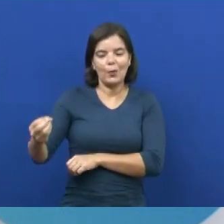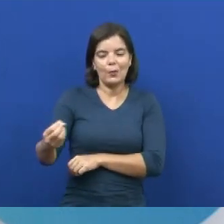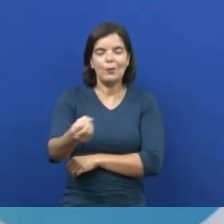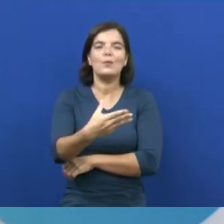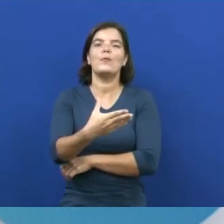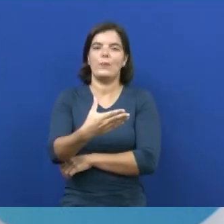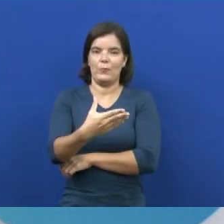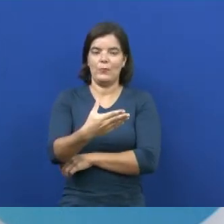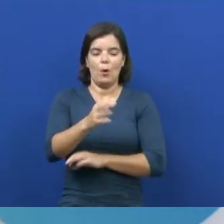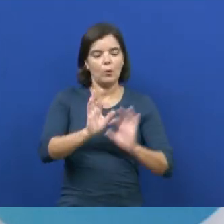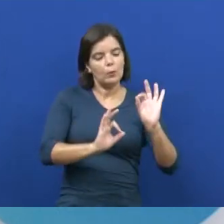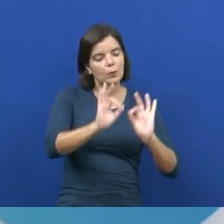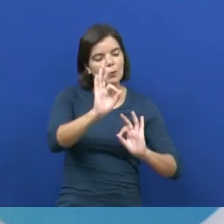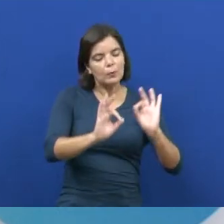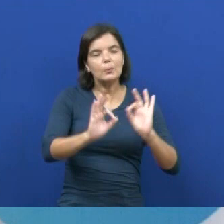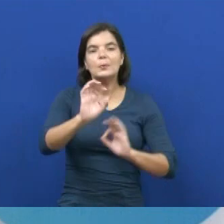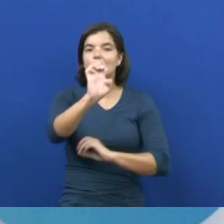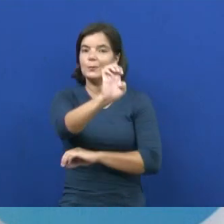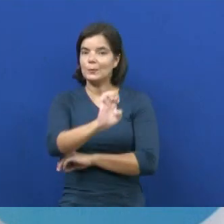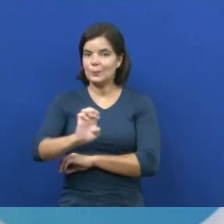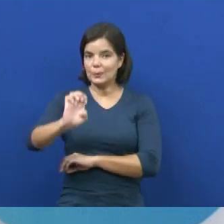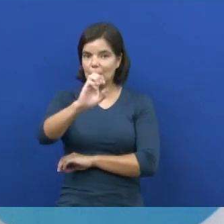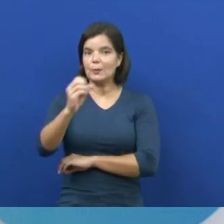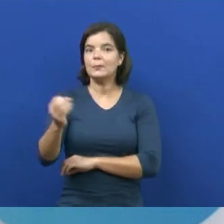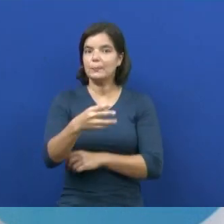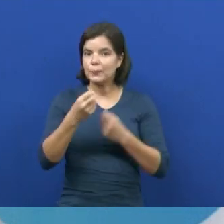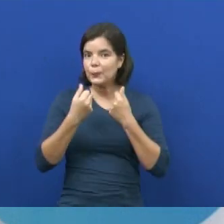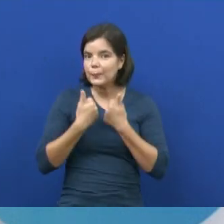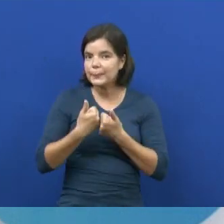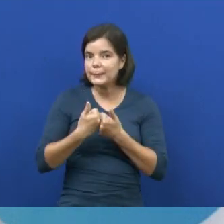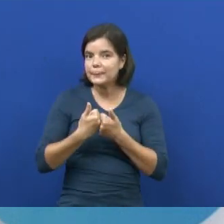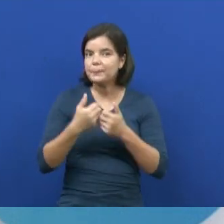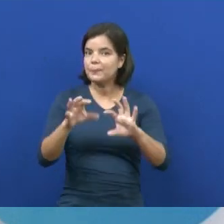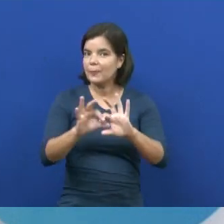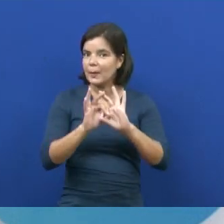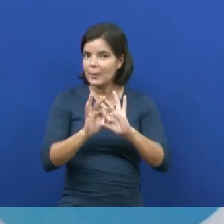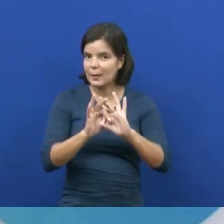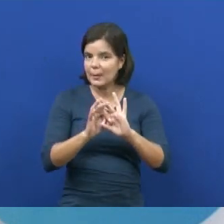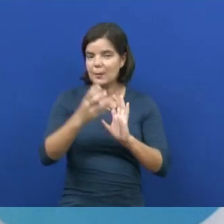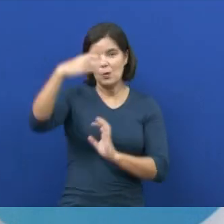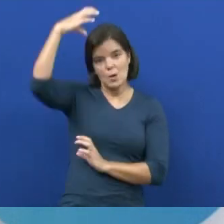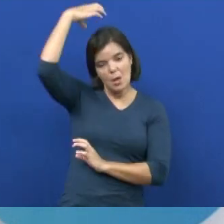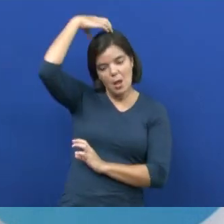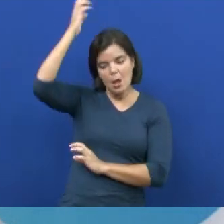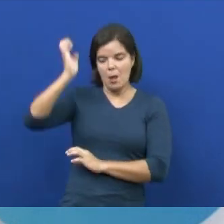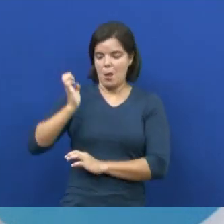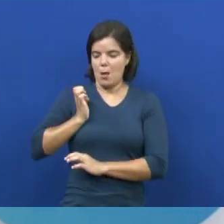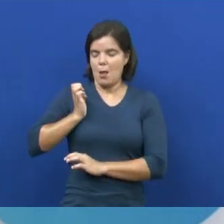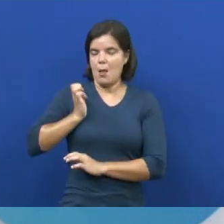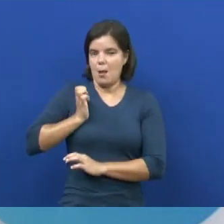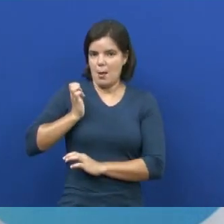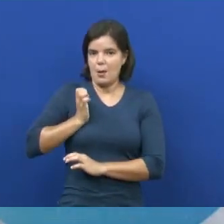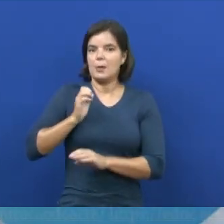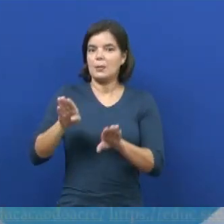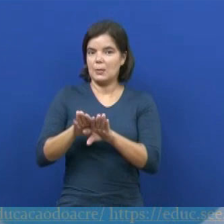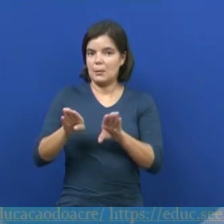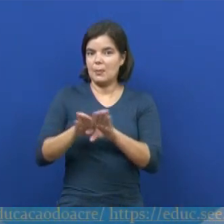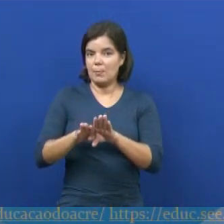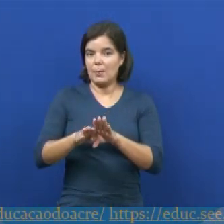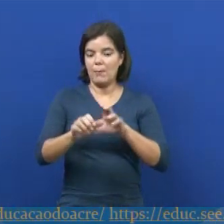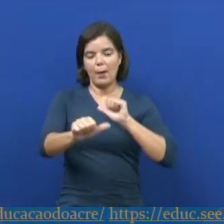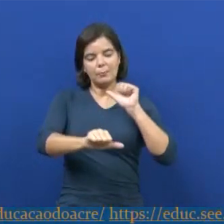seja, a formação dos estados modernos, certo? A aliança entre rei e burguesia